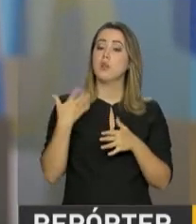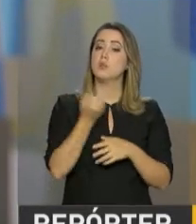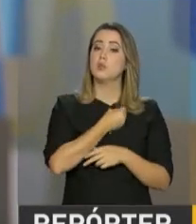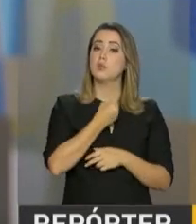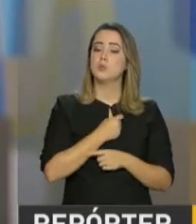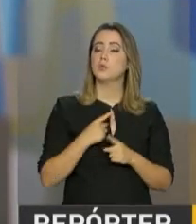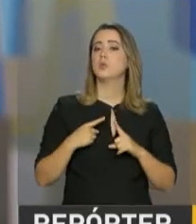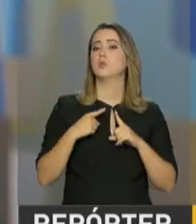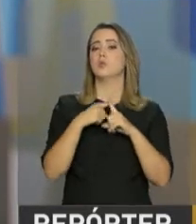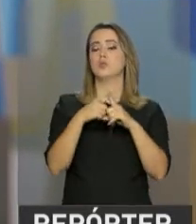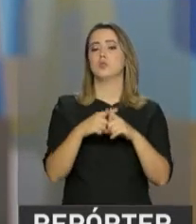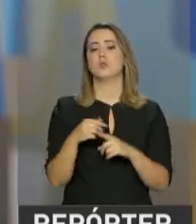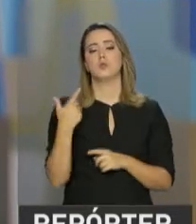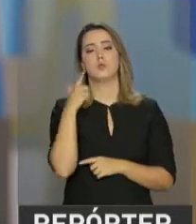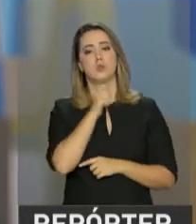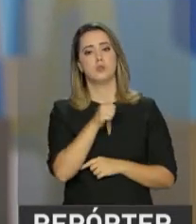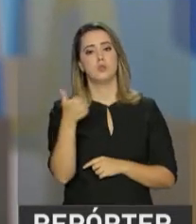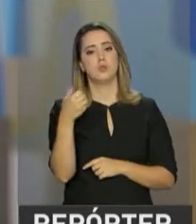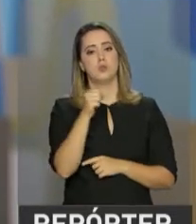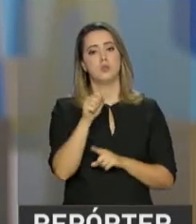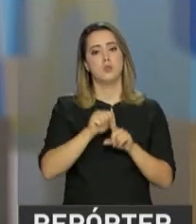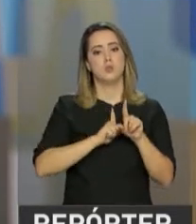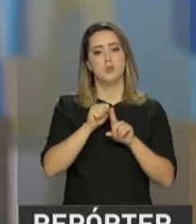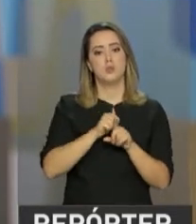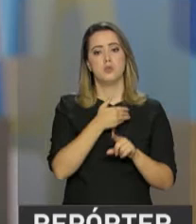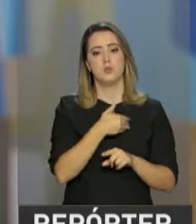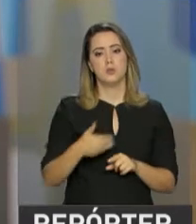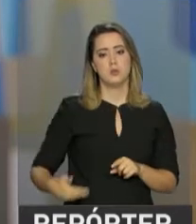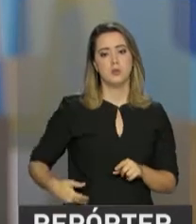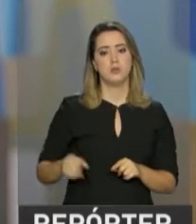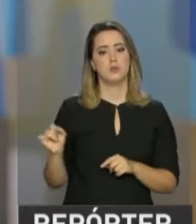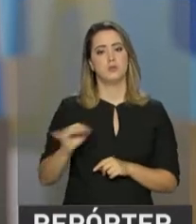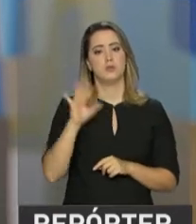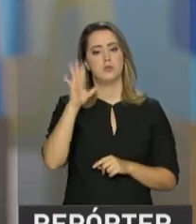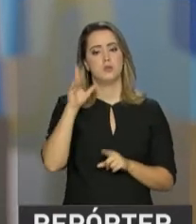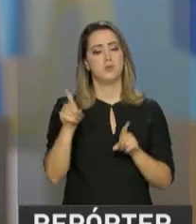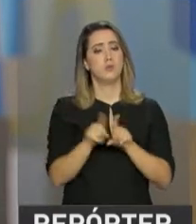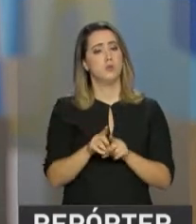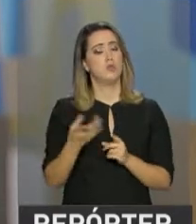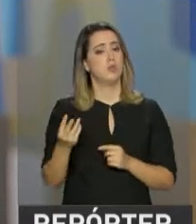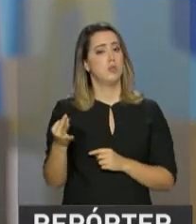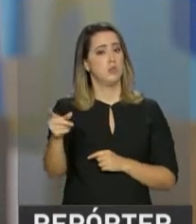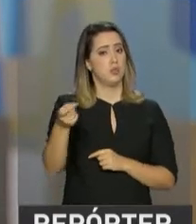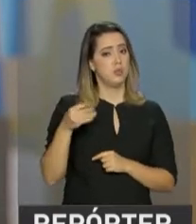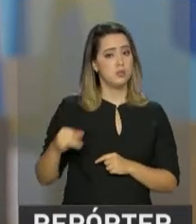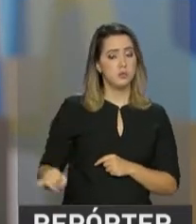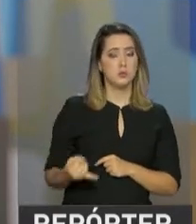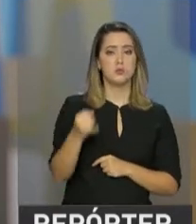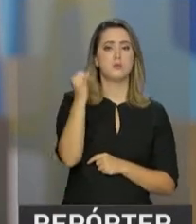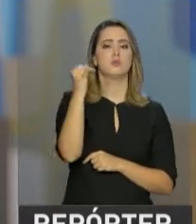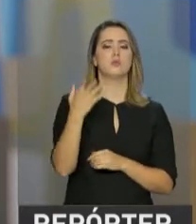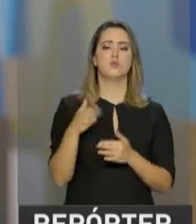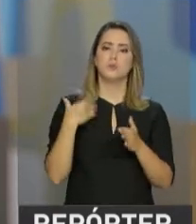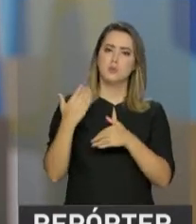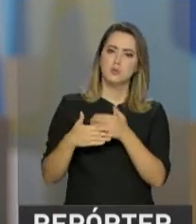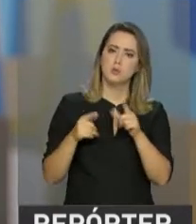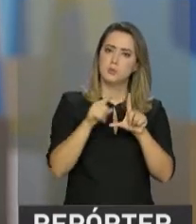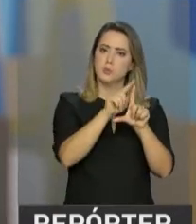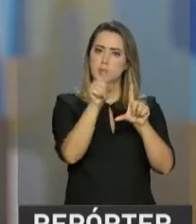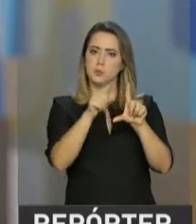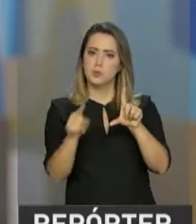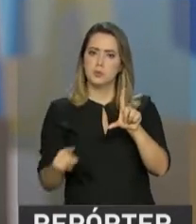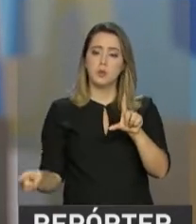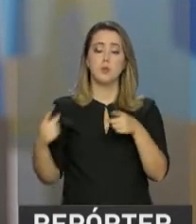conquistados em 18 meses de governo citou números da inflação e da taxa de juros em trajetória de queda